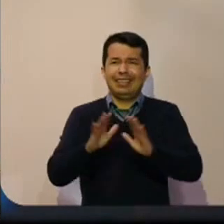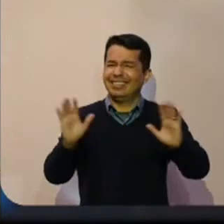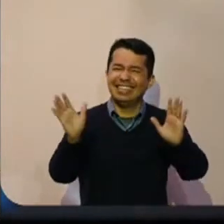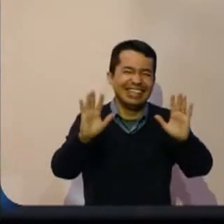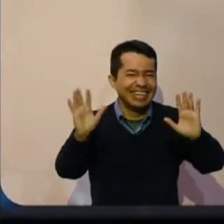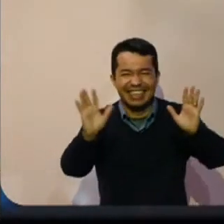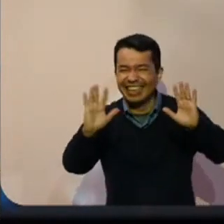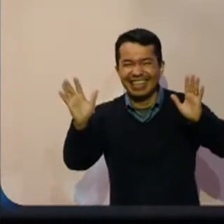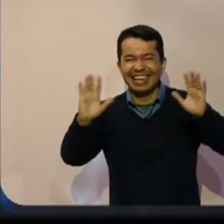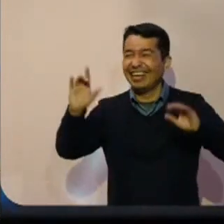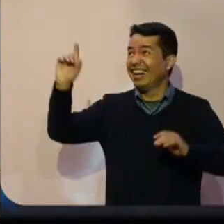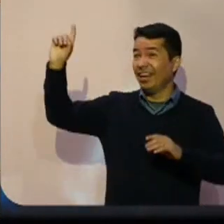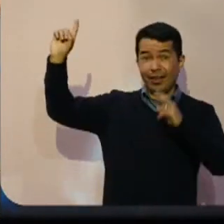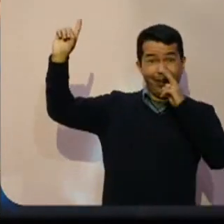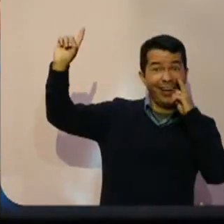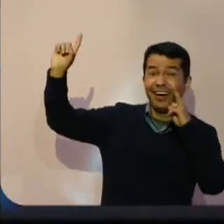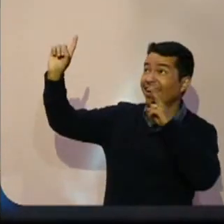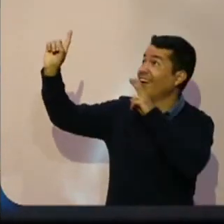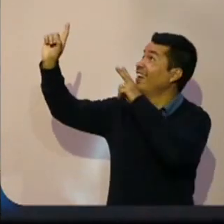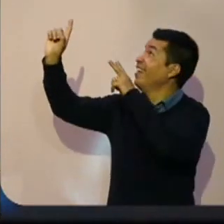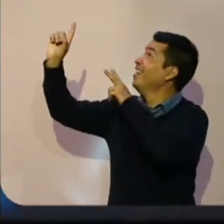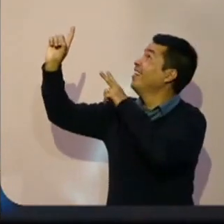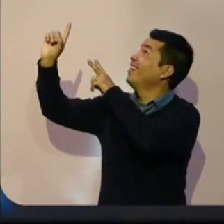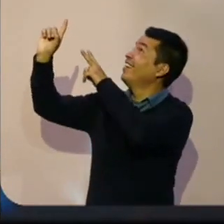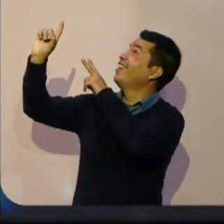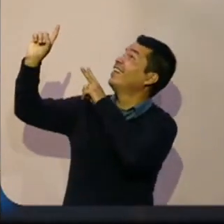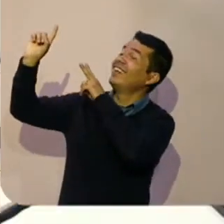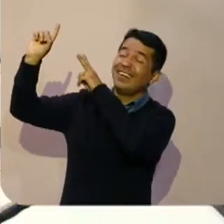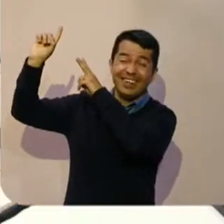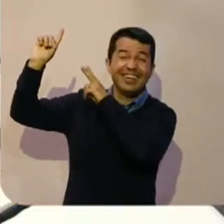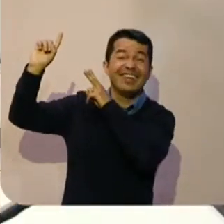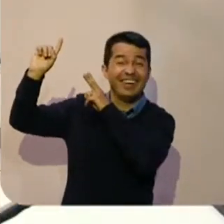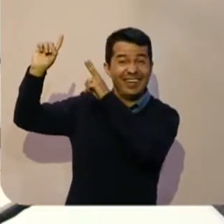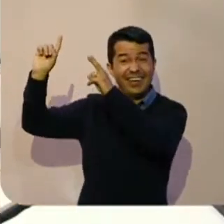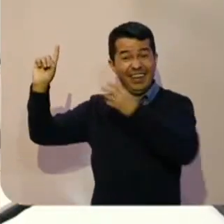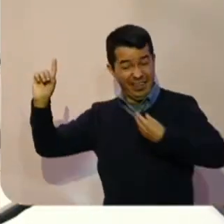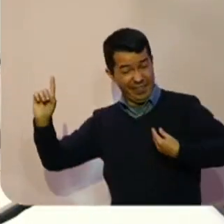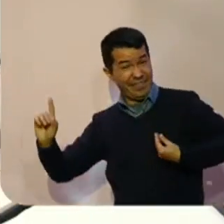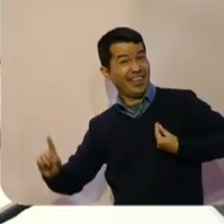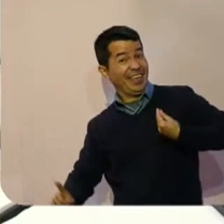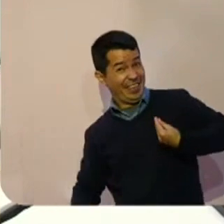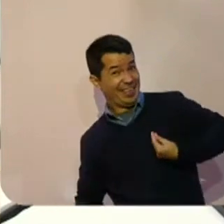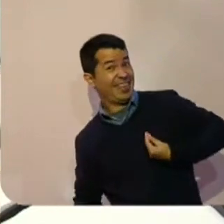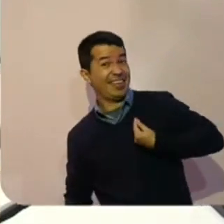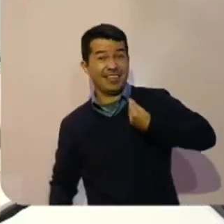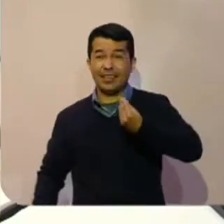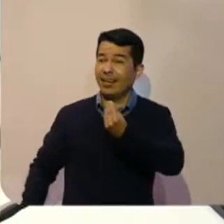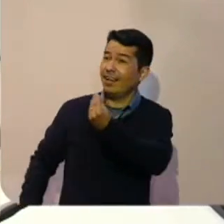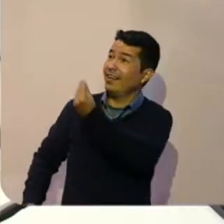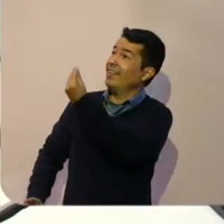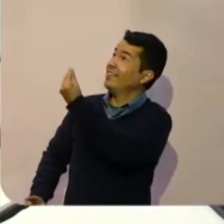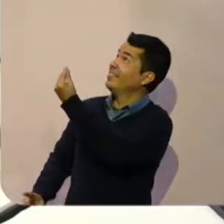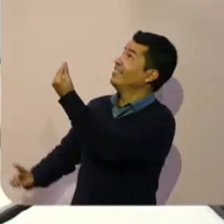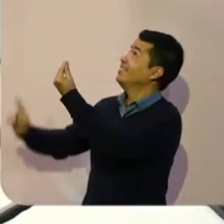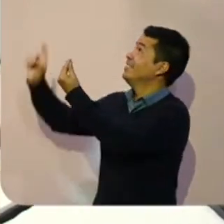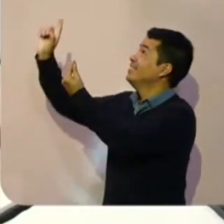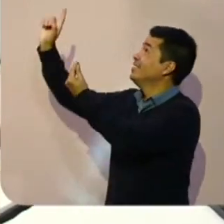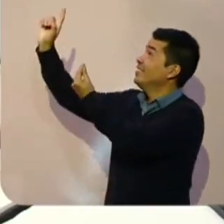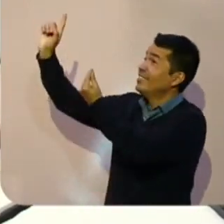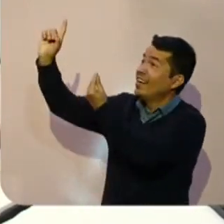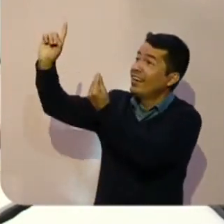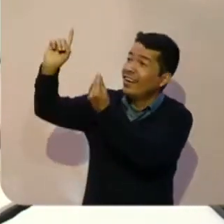segue adiante e não olhes para trás.